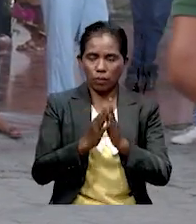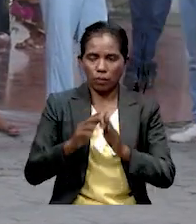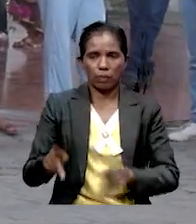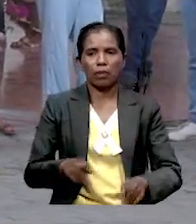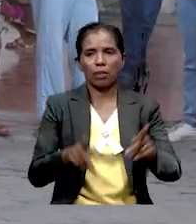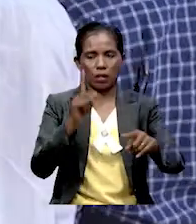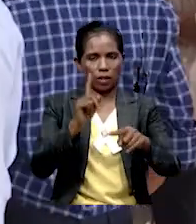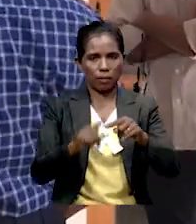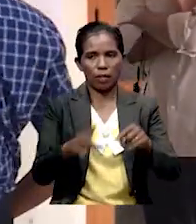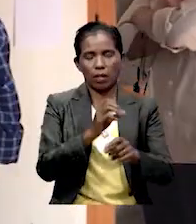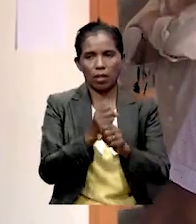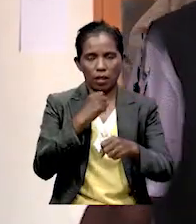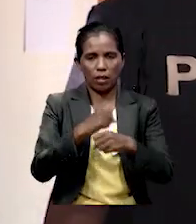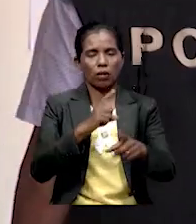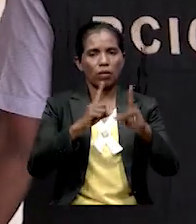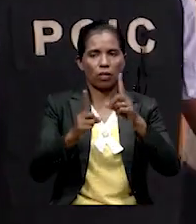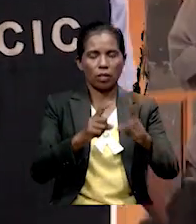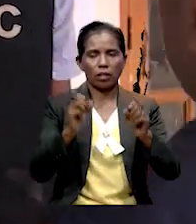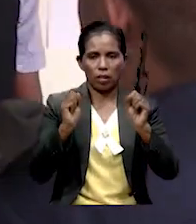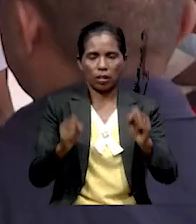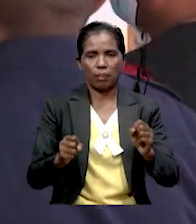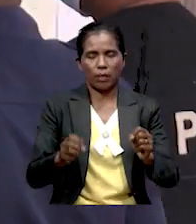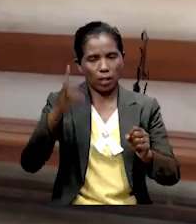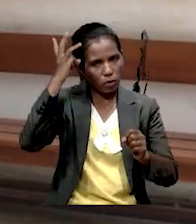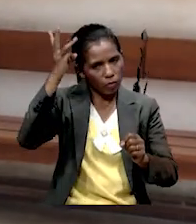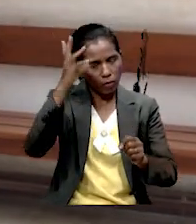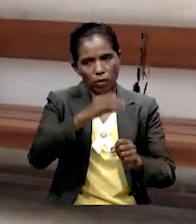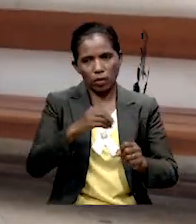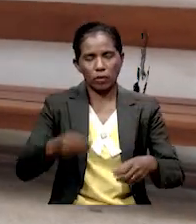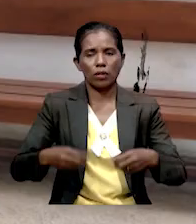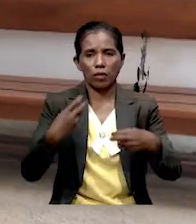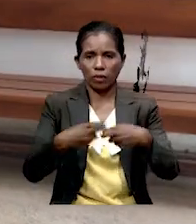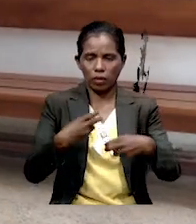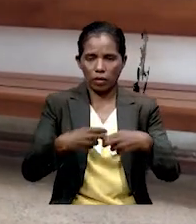labele halo especulação para labele confundi ka prejudica